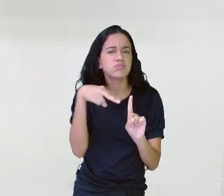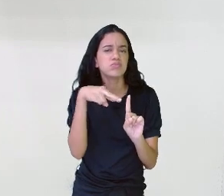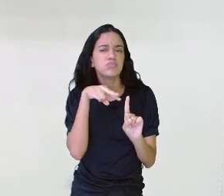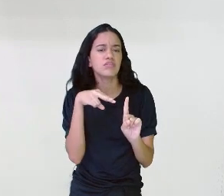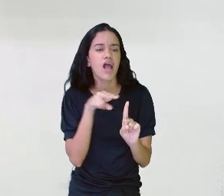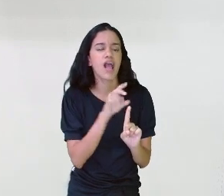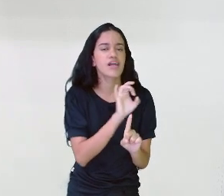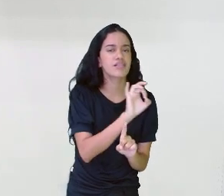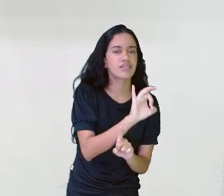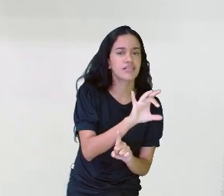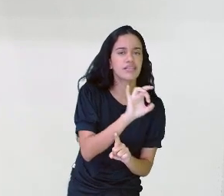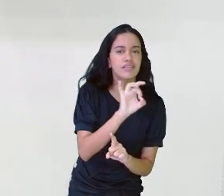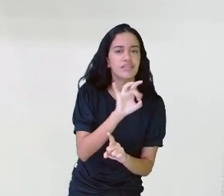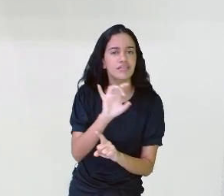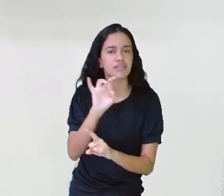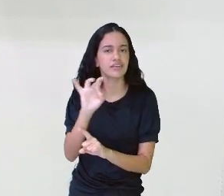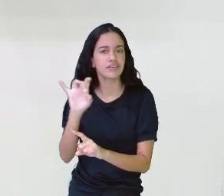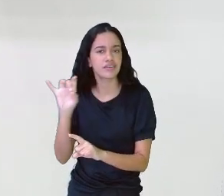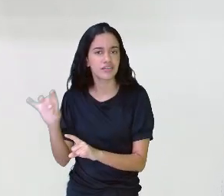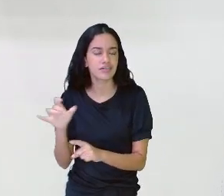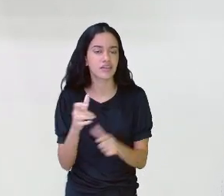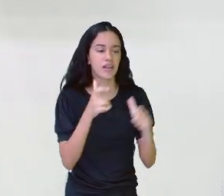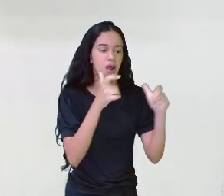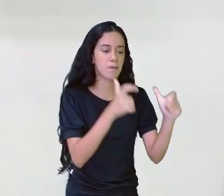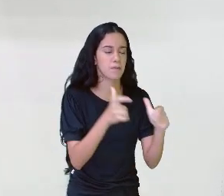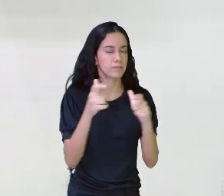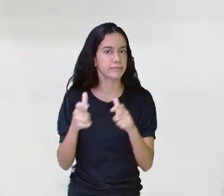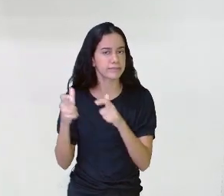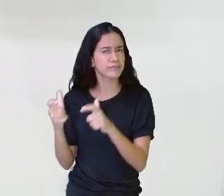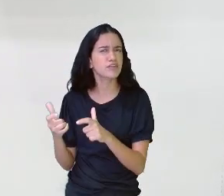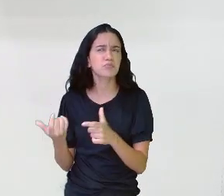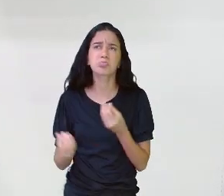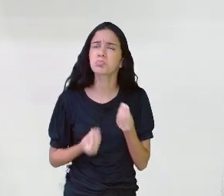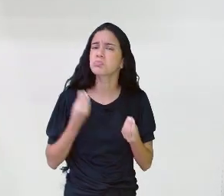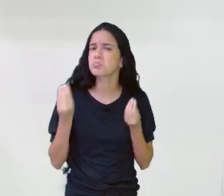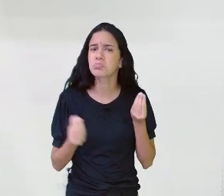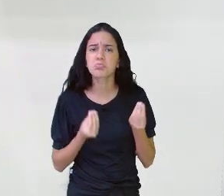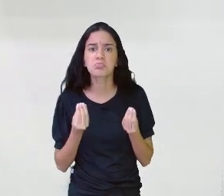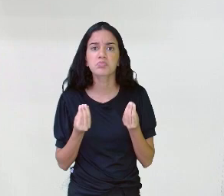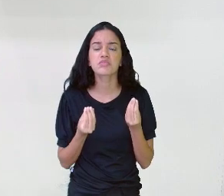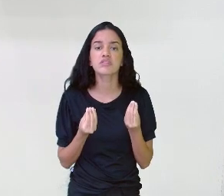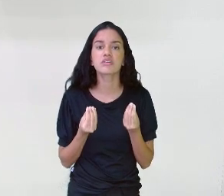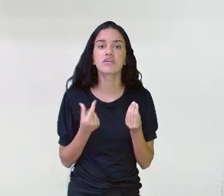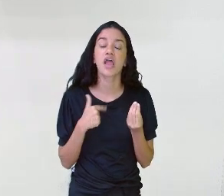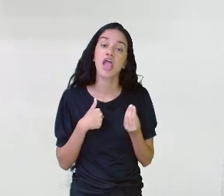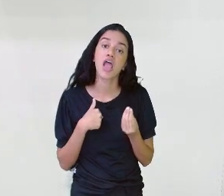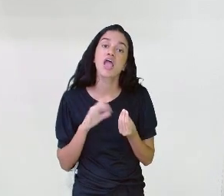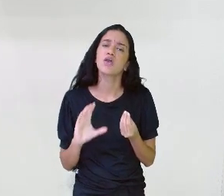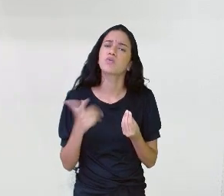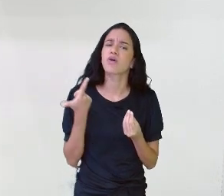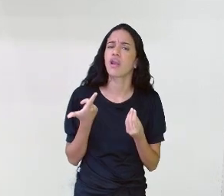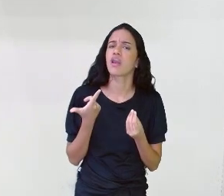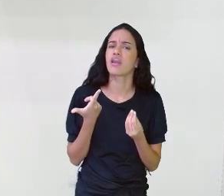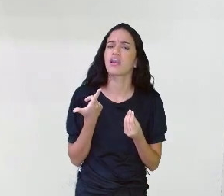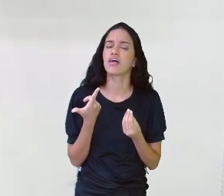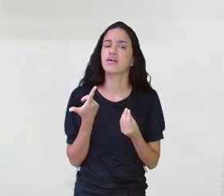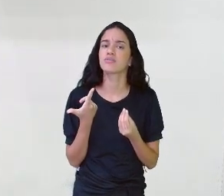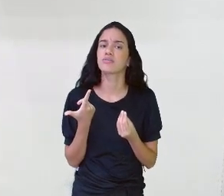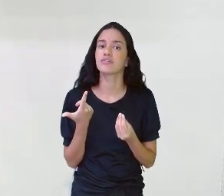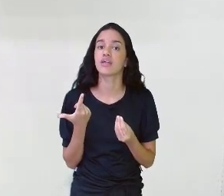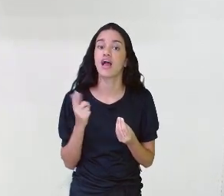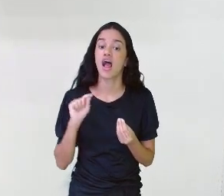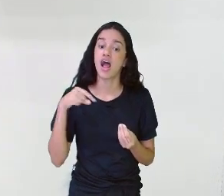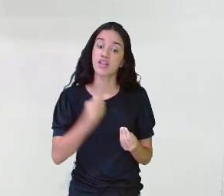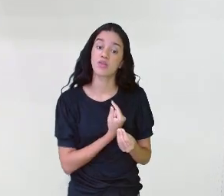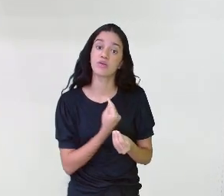de cada localização. Como assim, professora? Eu, claro, vou entrar na nossa região, que é